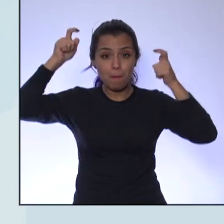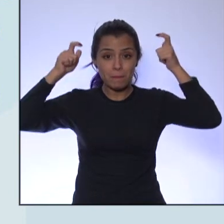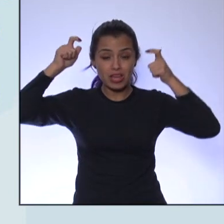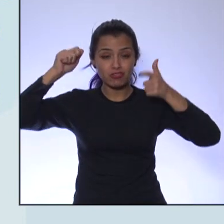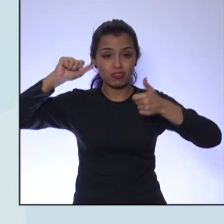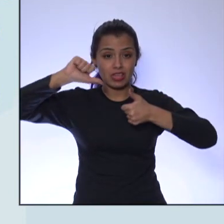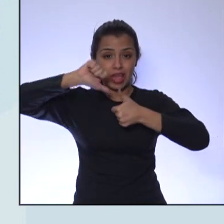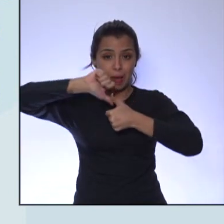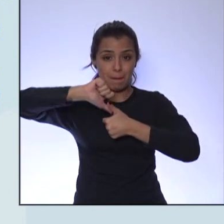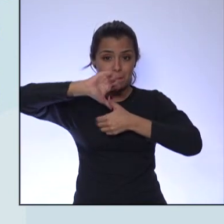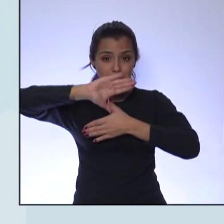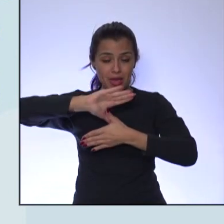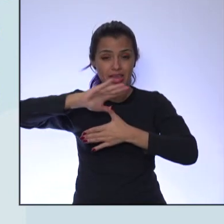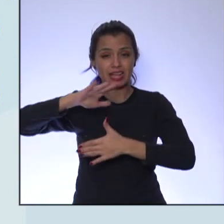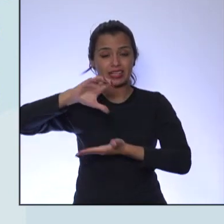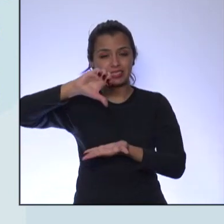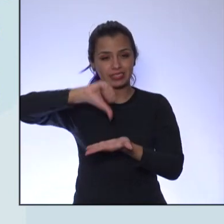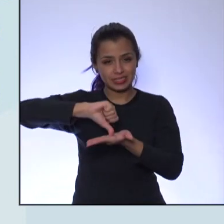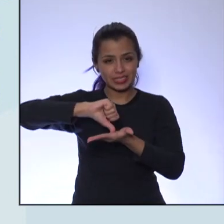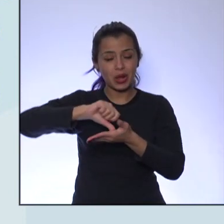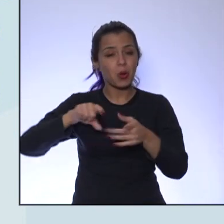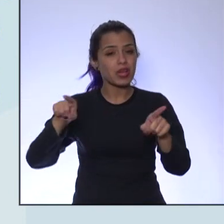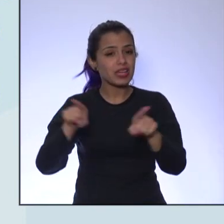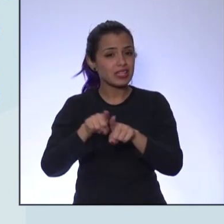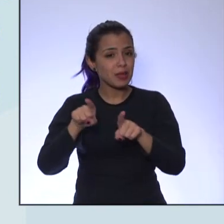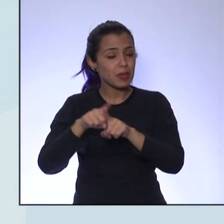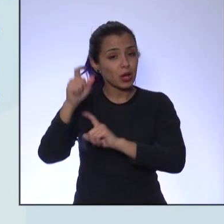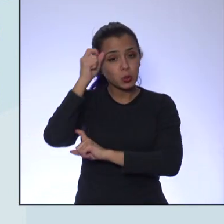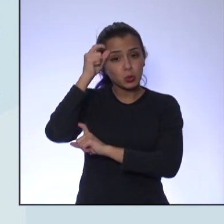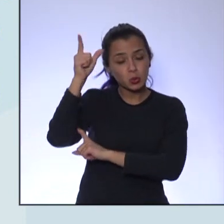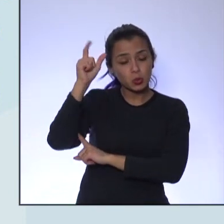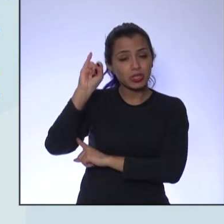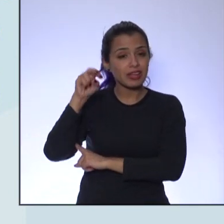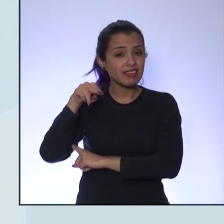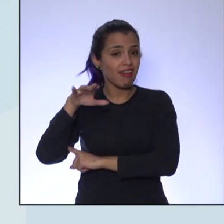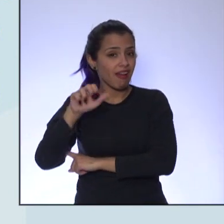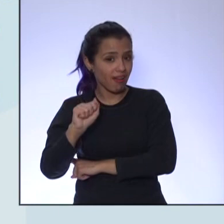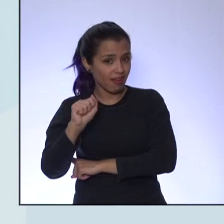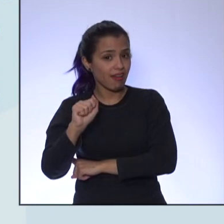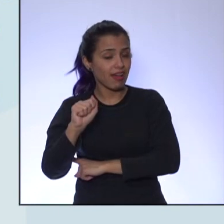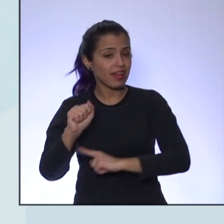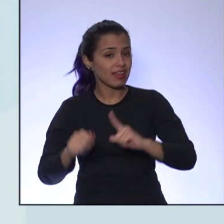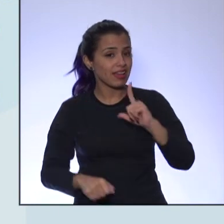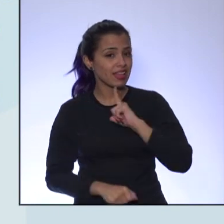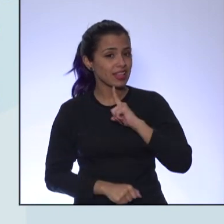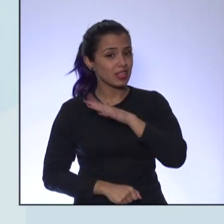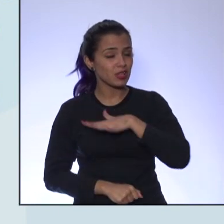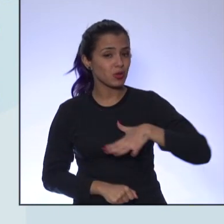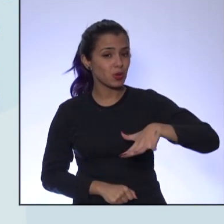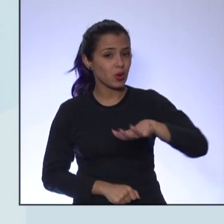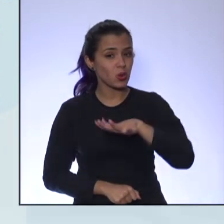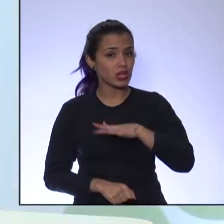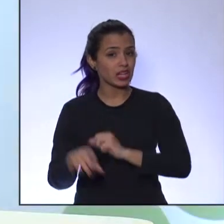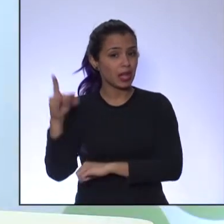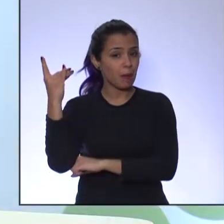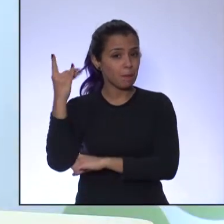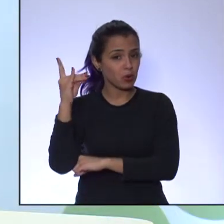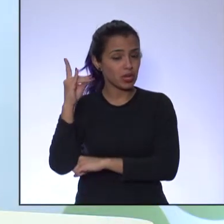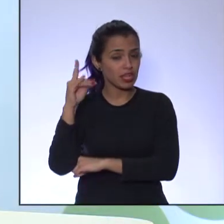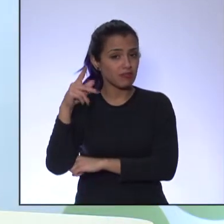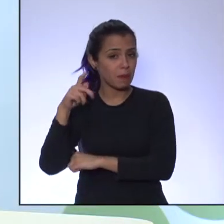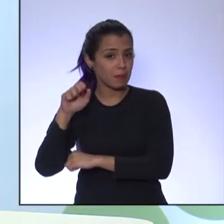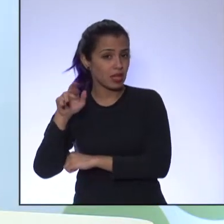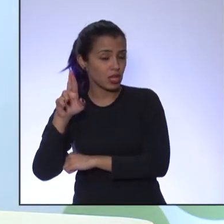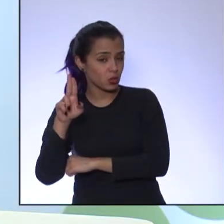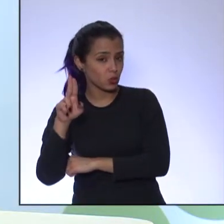Central, e a cultura inca, que se encontra onde hoje é o território da Bolívia, Peru e